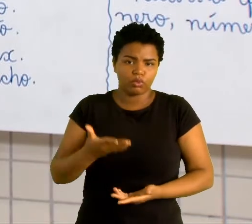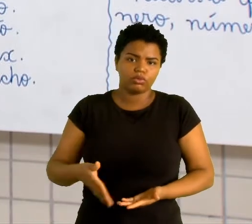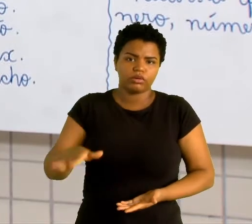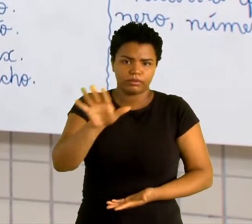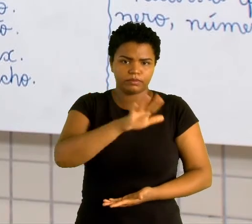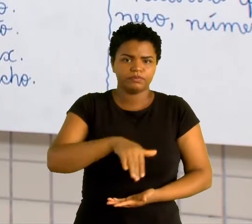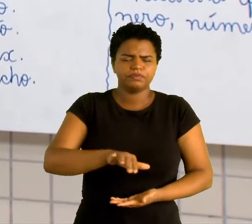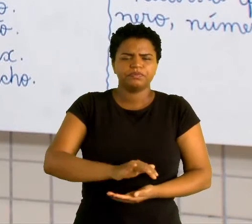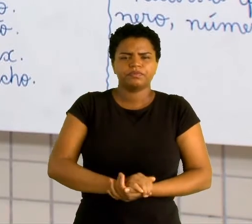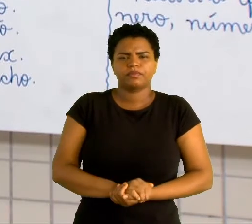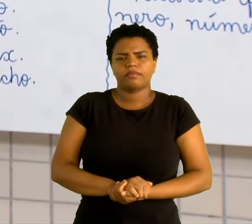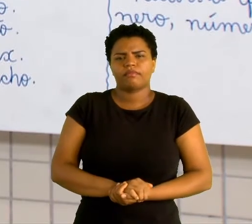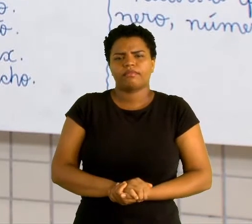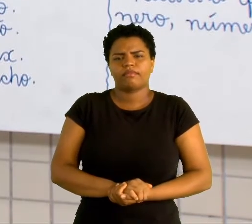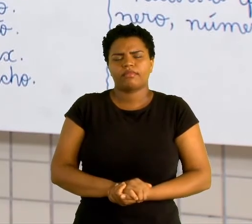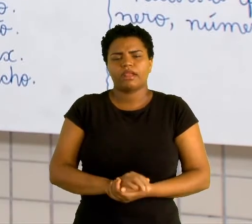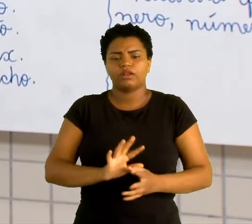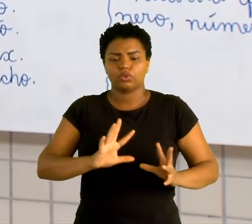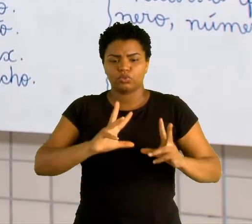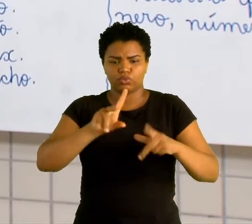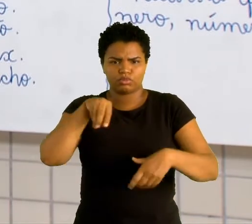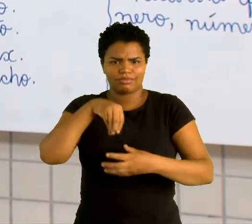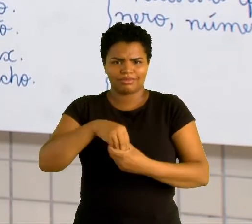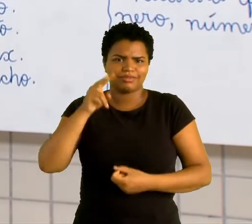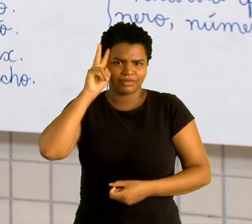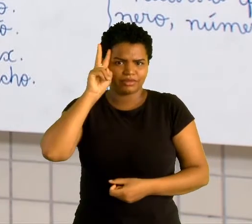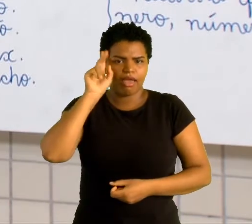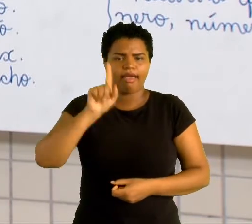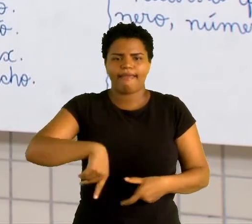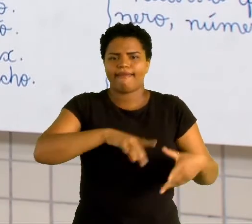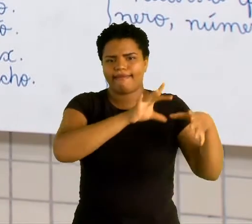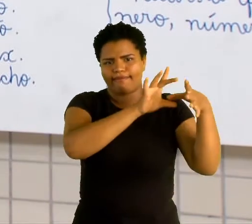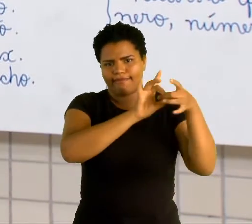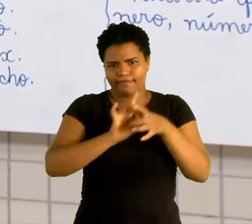aquilo que forma a história a gente chama de enredo.